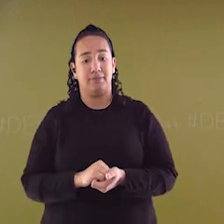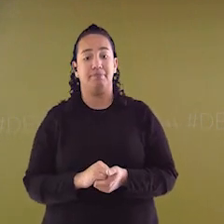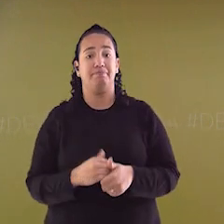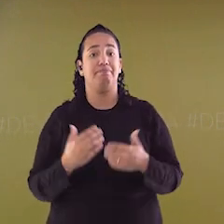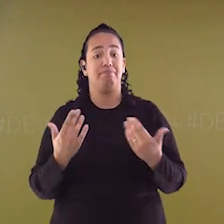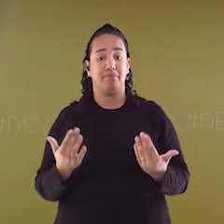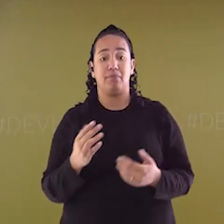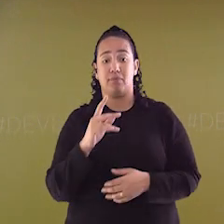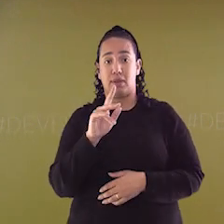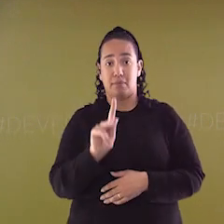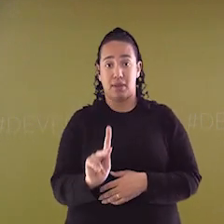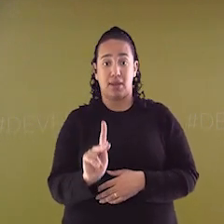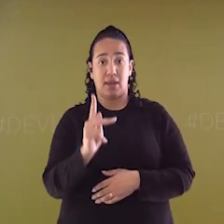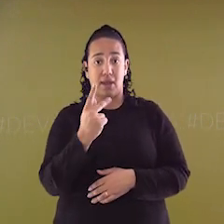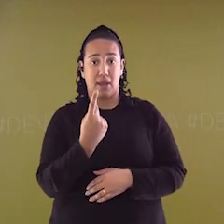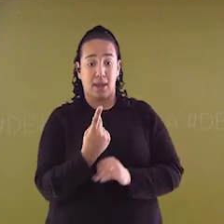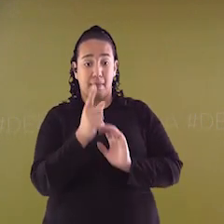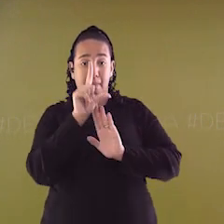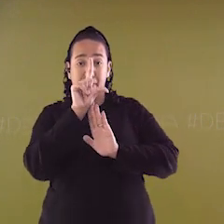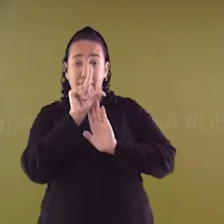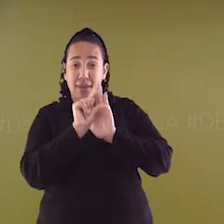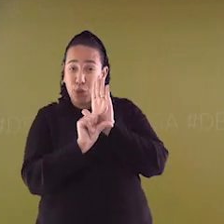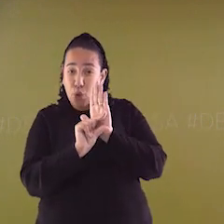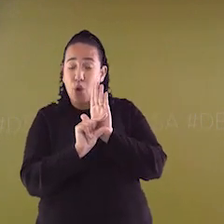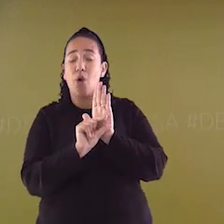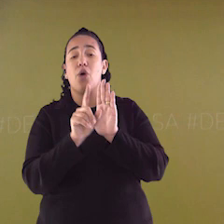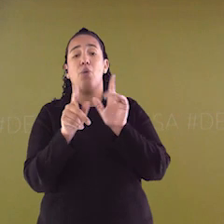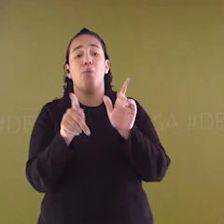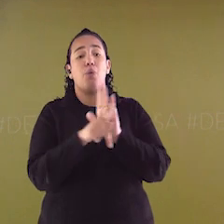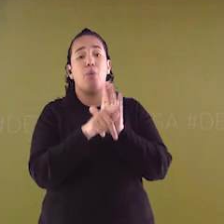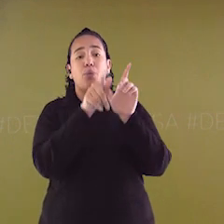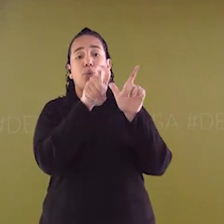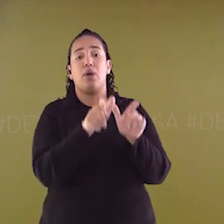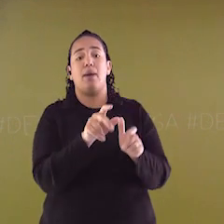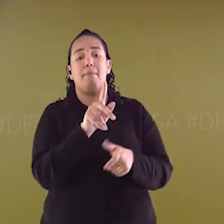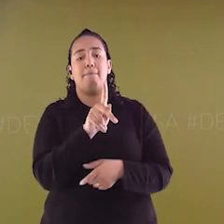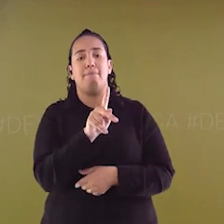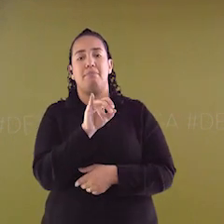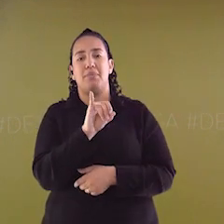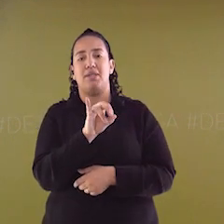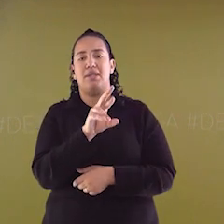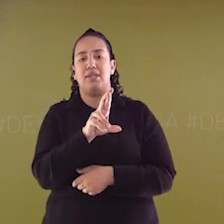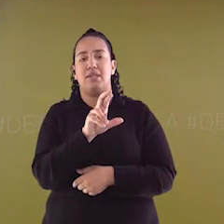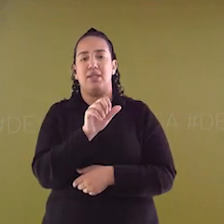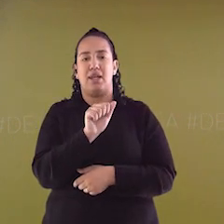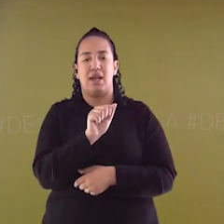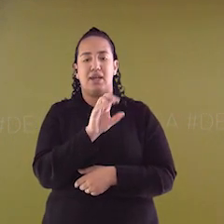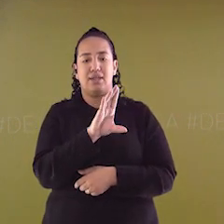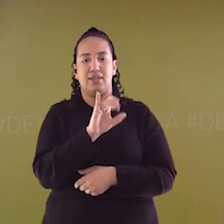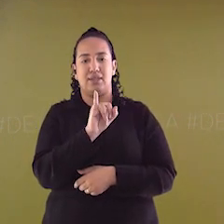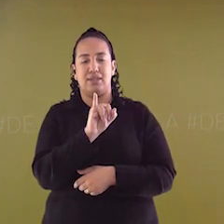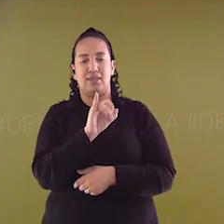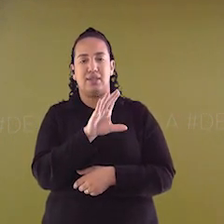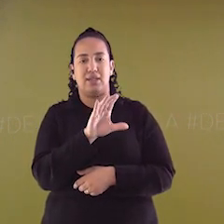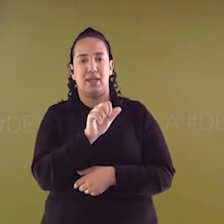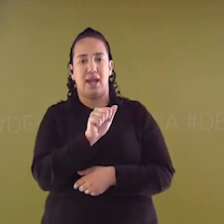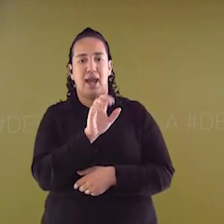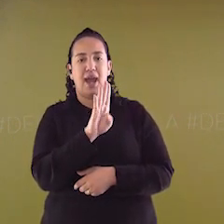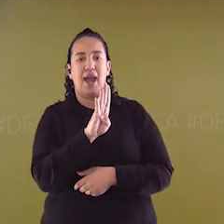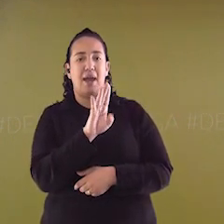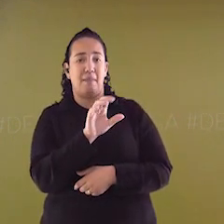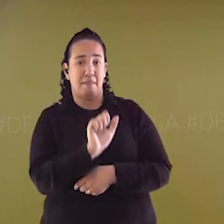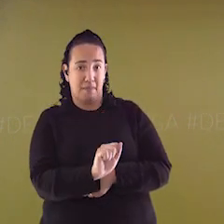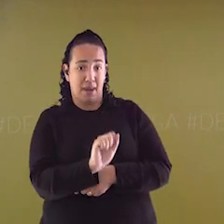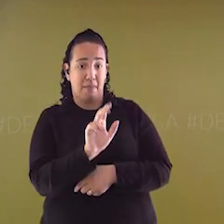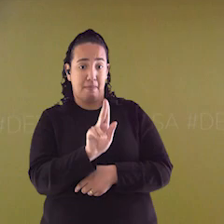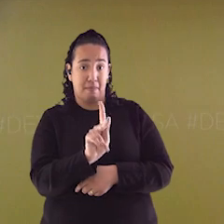dos menores índices de pH se deu em Piracicaba, que foi ali em 4,5, tá? No final